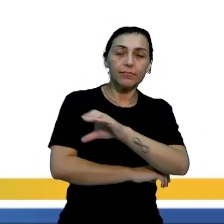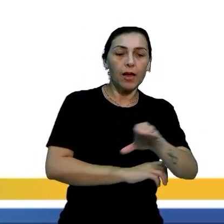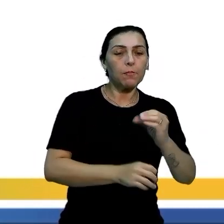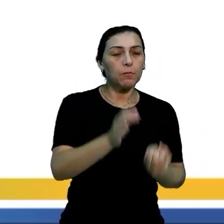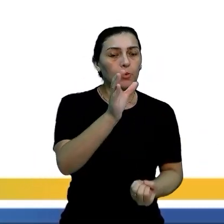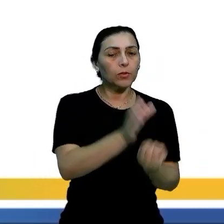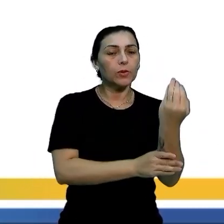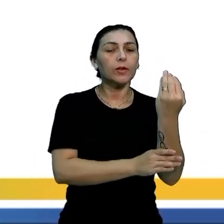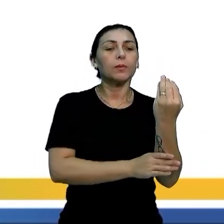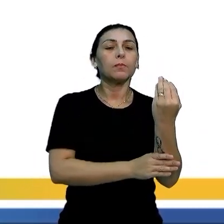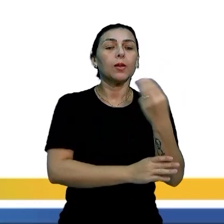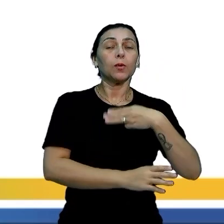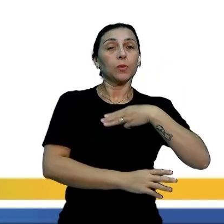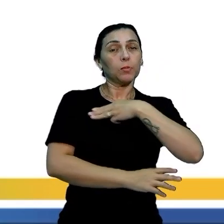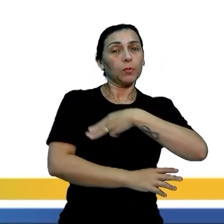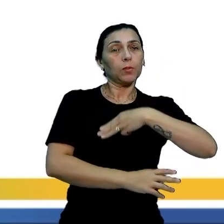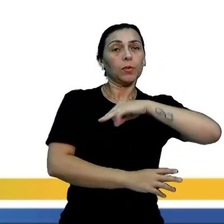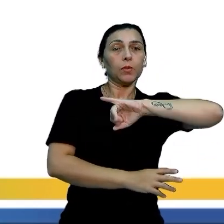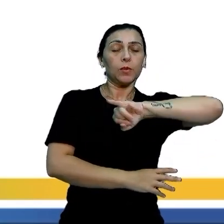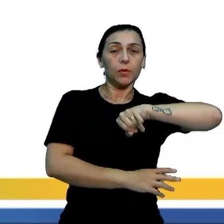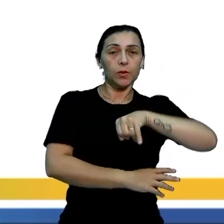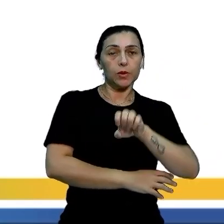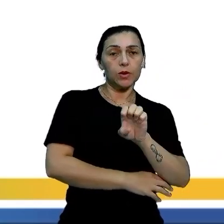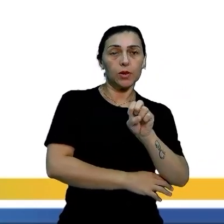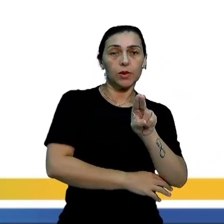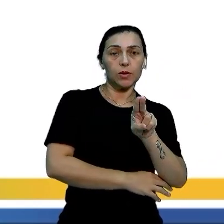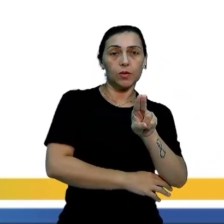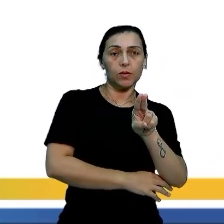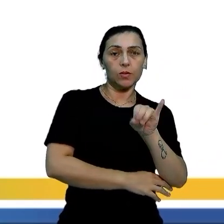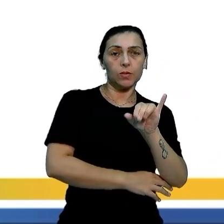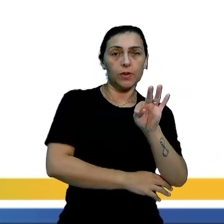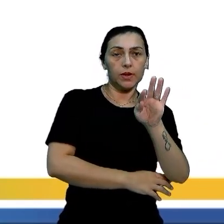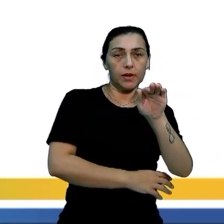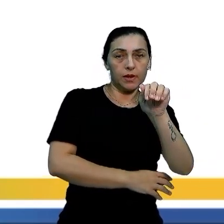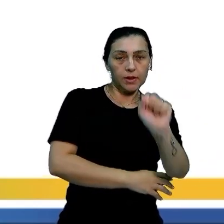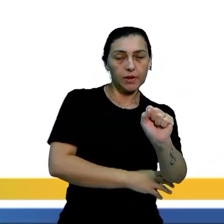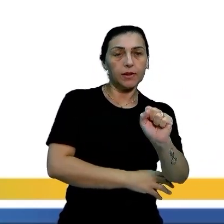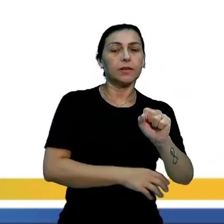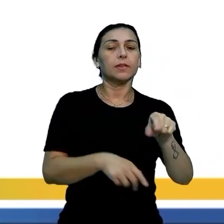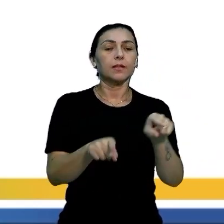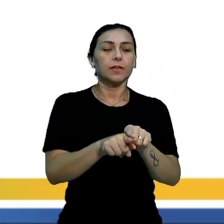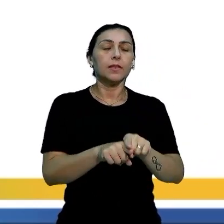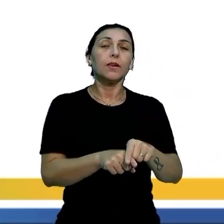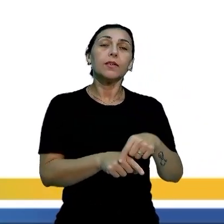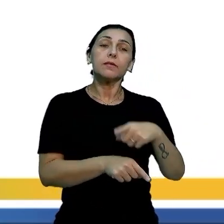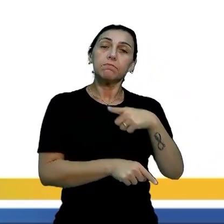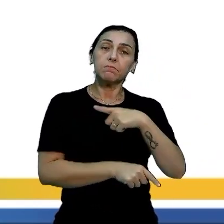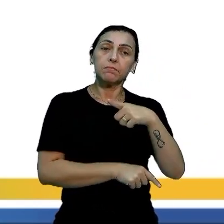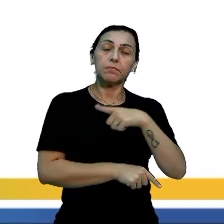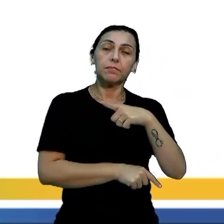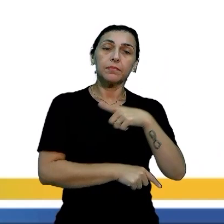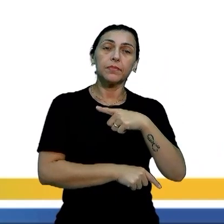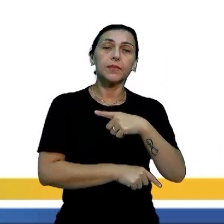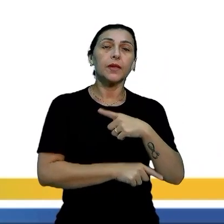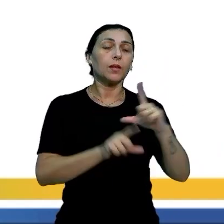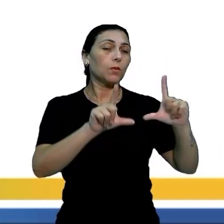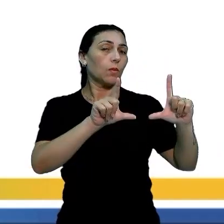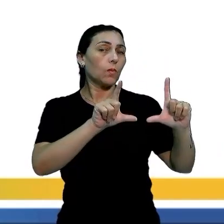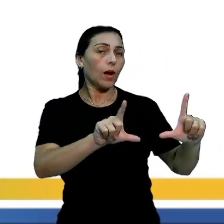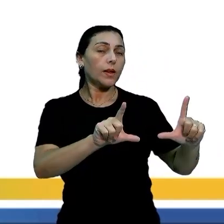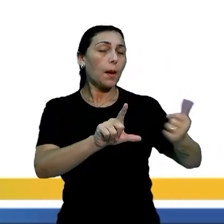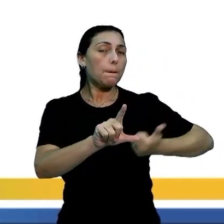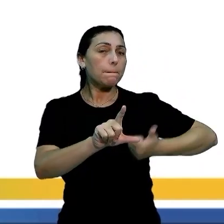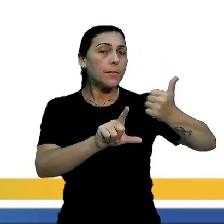catequese, produzida pelos missionários jesuítas. Logo abaixo aí a gente tem um quadro da